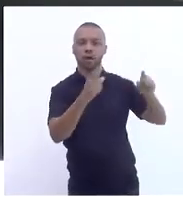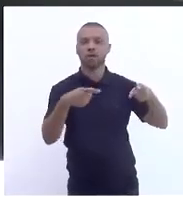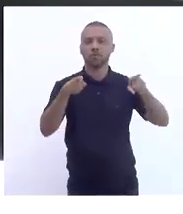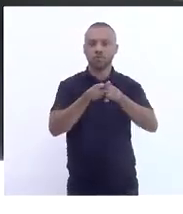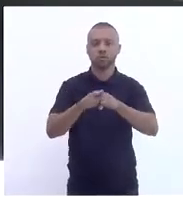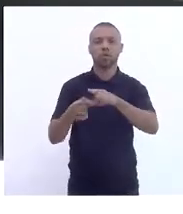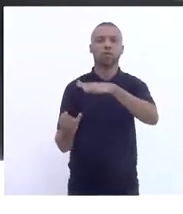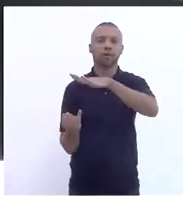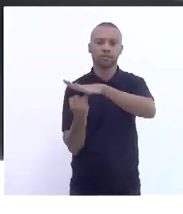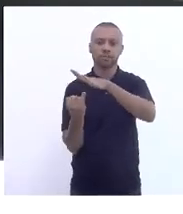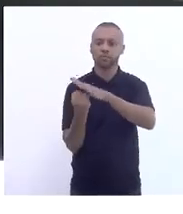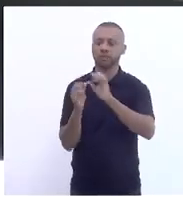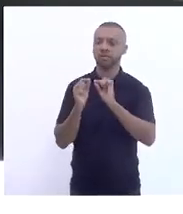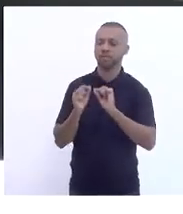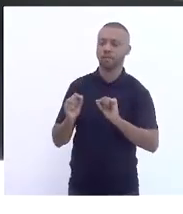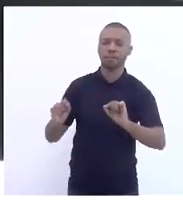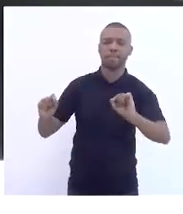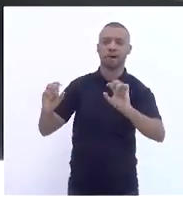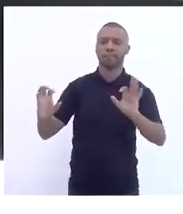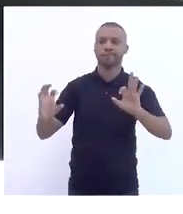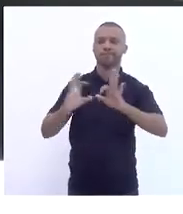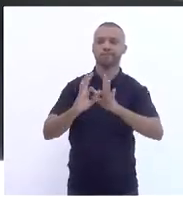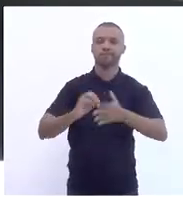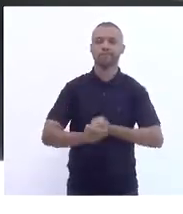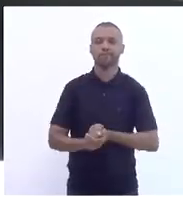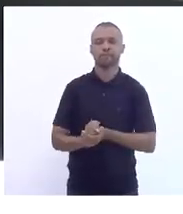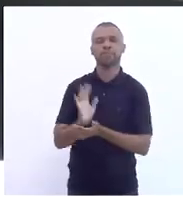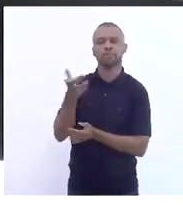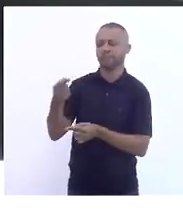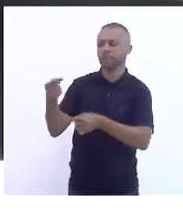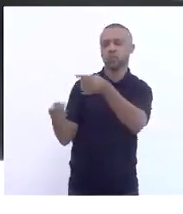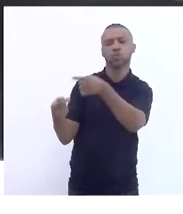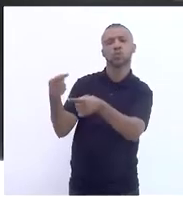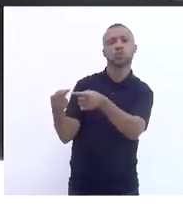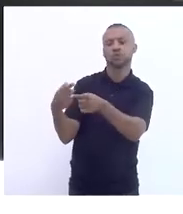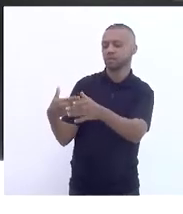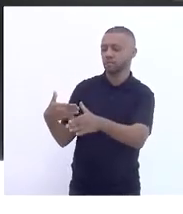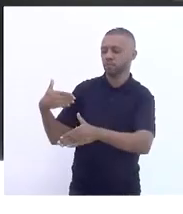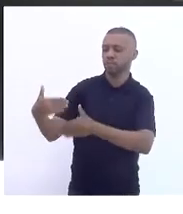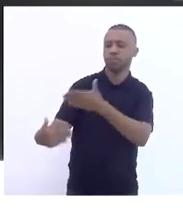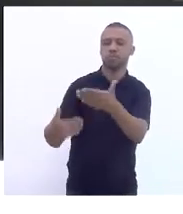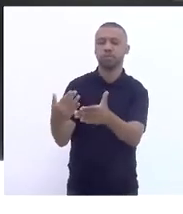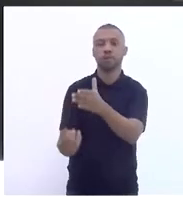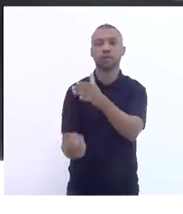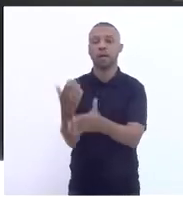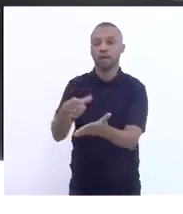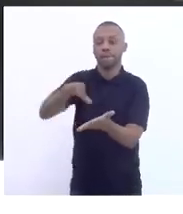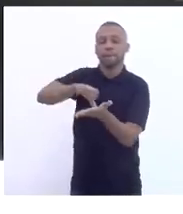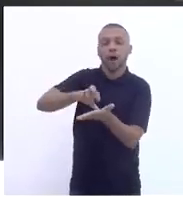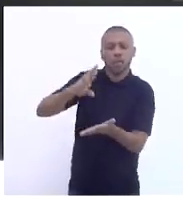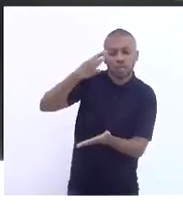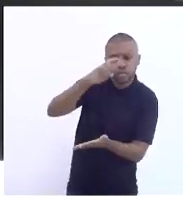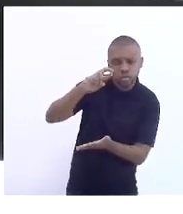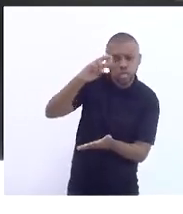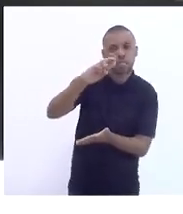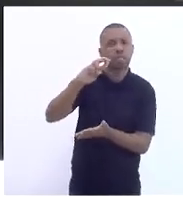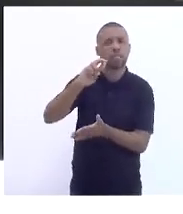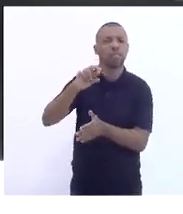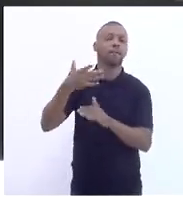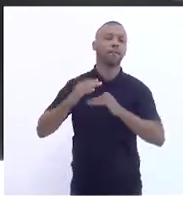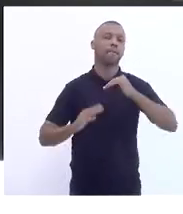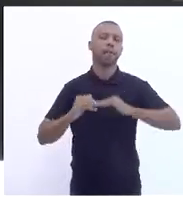né é que já vem discutir nesse processo colocar Observatório sobre essas práticas porque